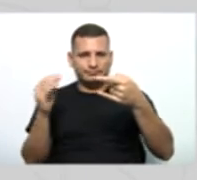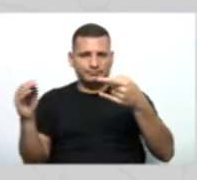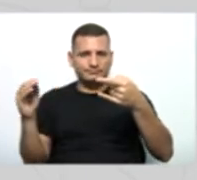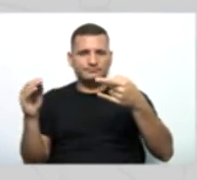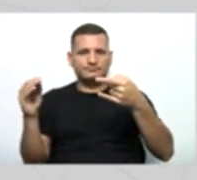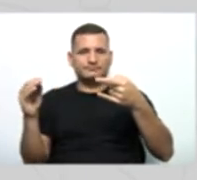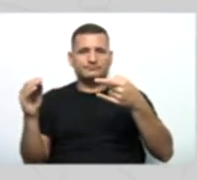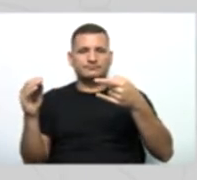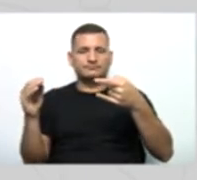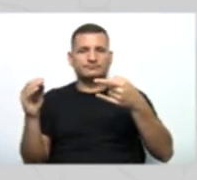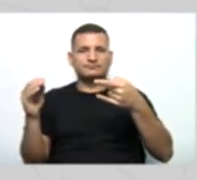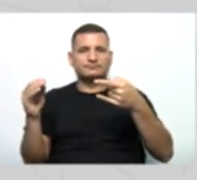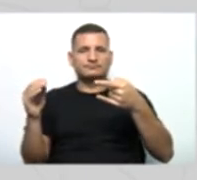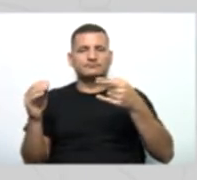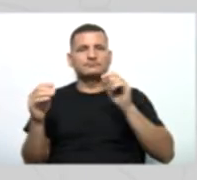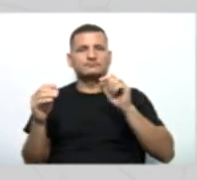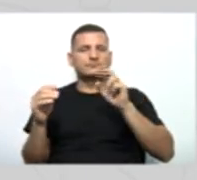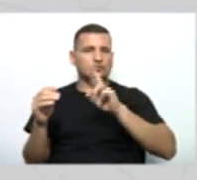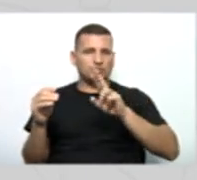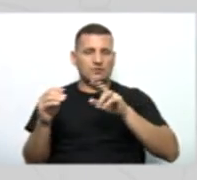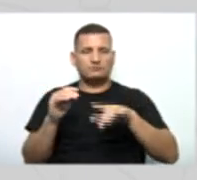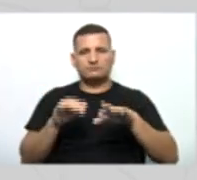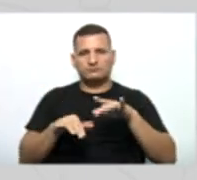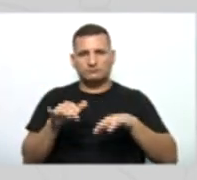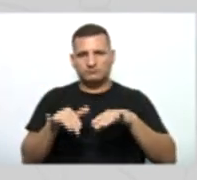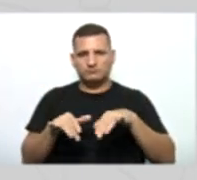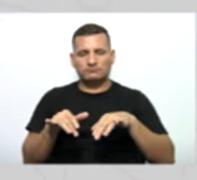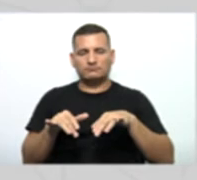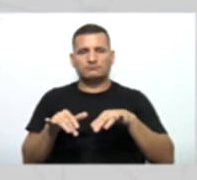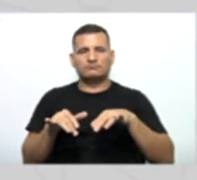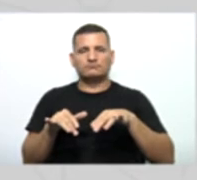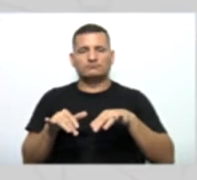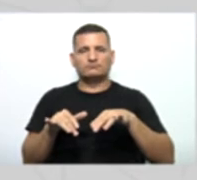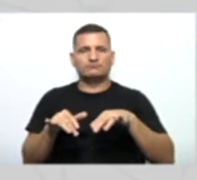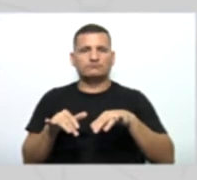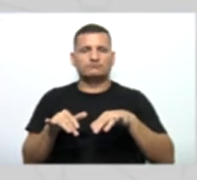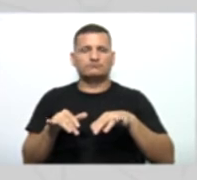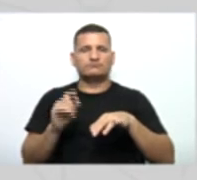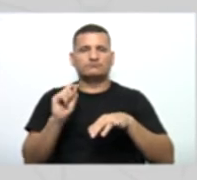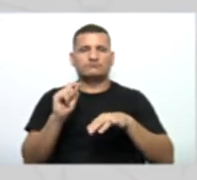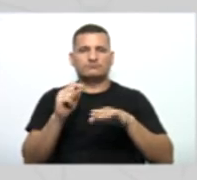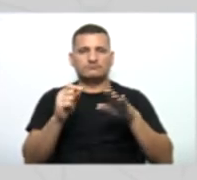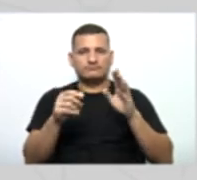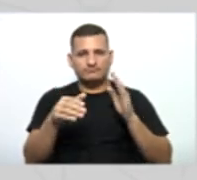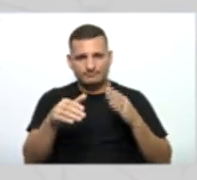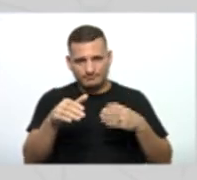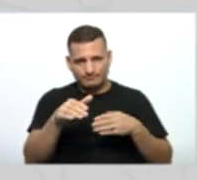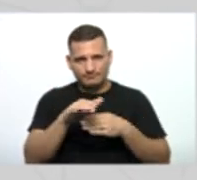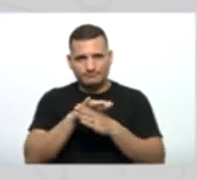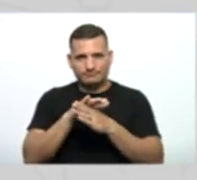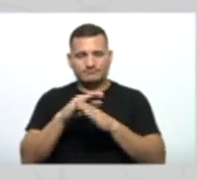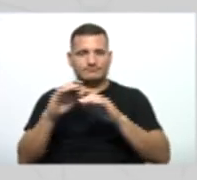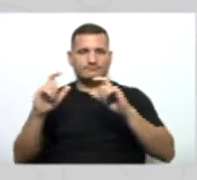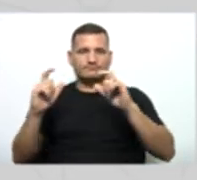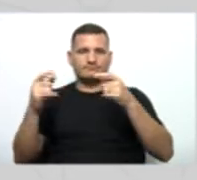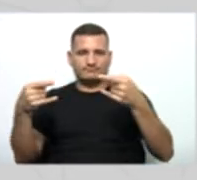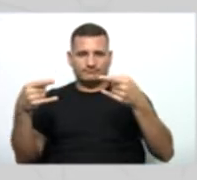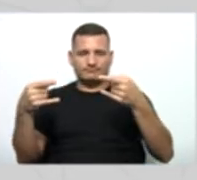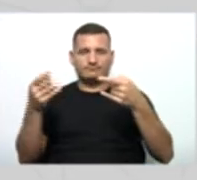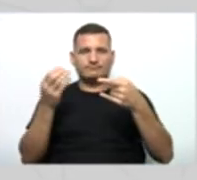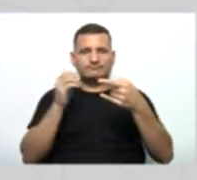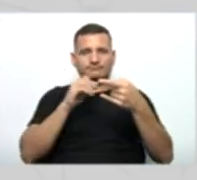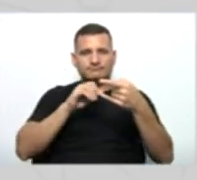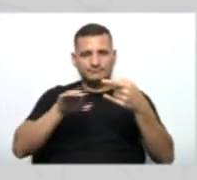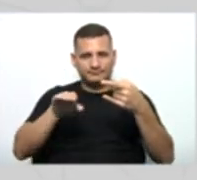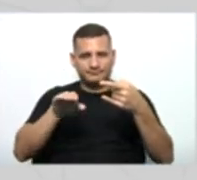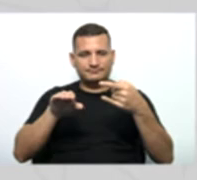partir de um valor que o usuário vai digitar para mim. Então o usuário vai digitar para mim um valor de entrada. Então, eu tenho que pegar esse valor de entrada que o usuário